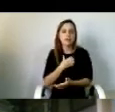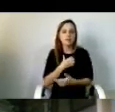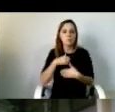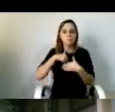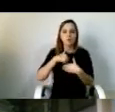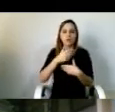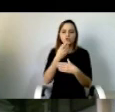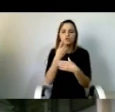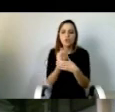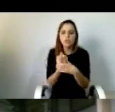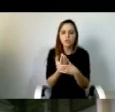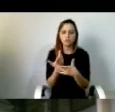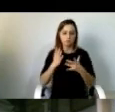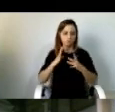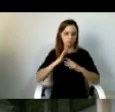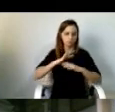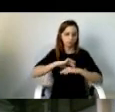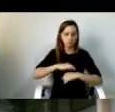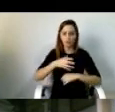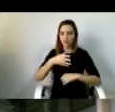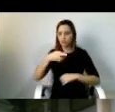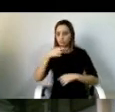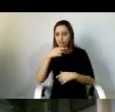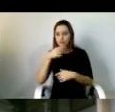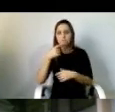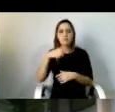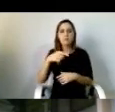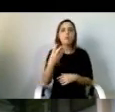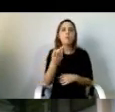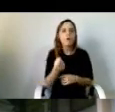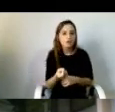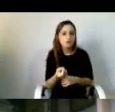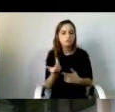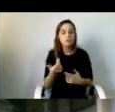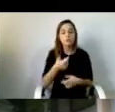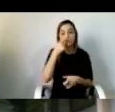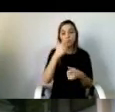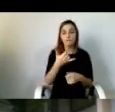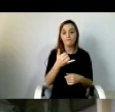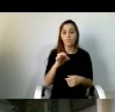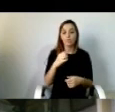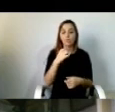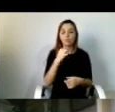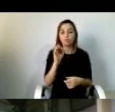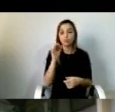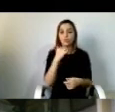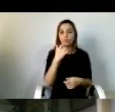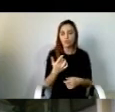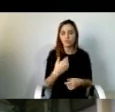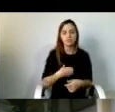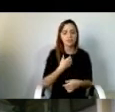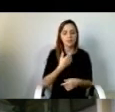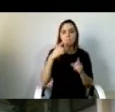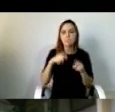sozinho, ou deprimido ou deprimida, verificamos que 28% das pessoas dizem sentir-se muitas vezes ou quase sempre